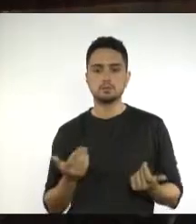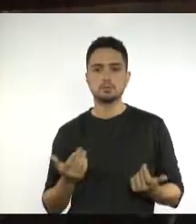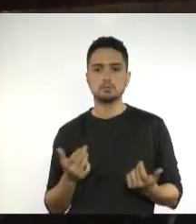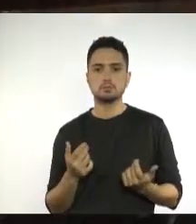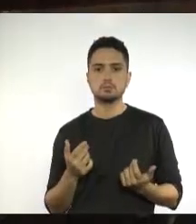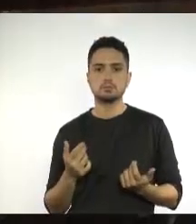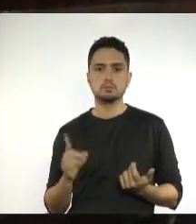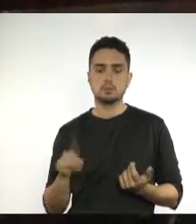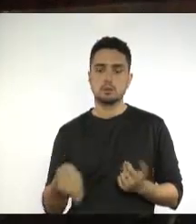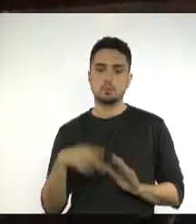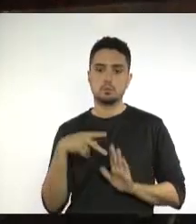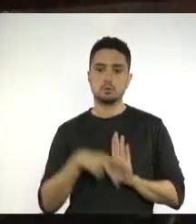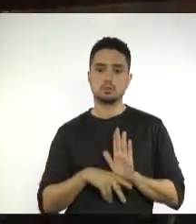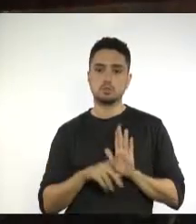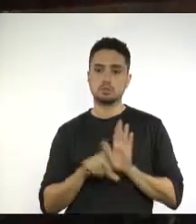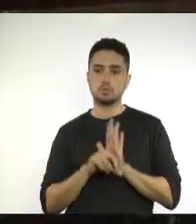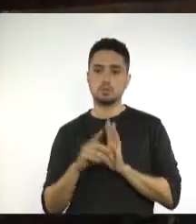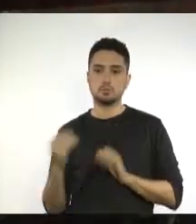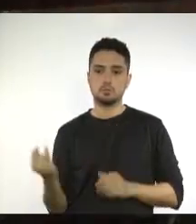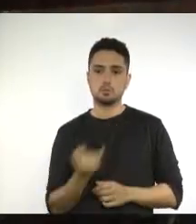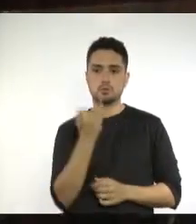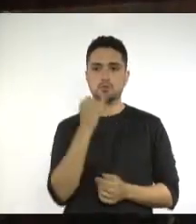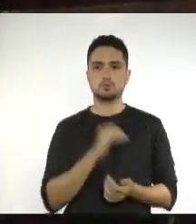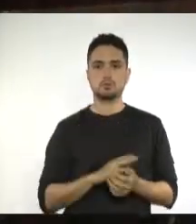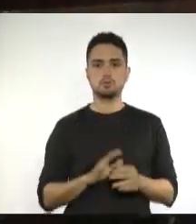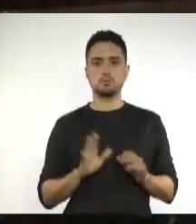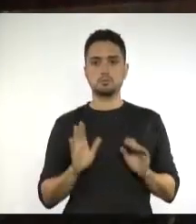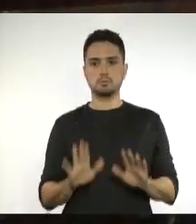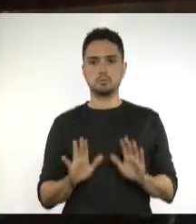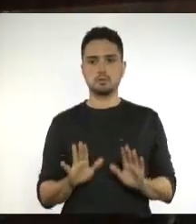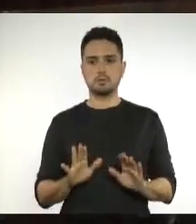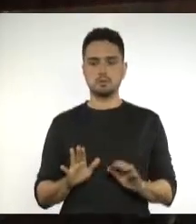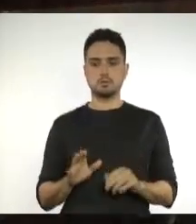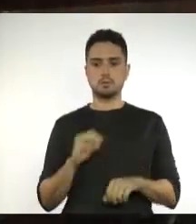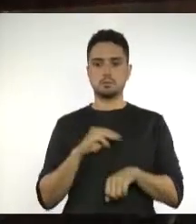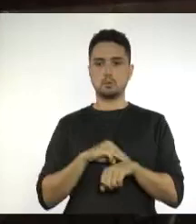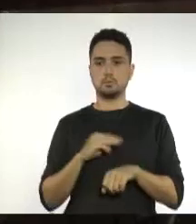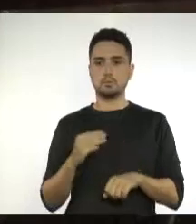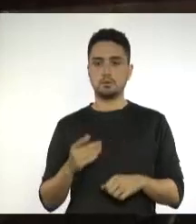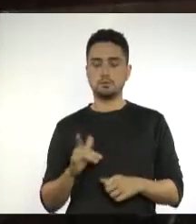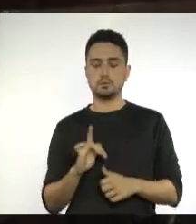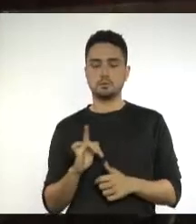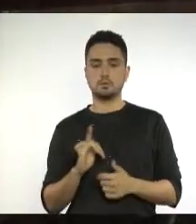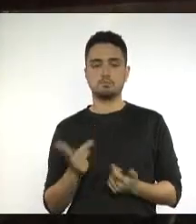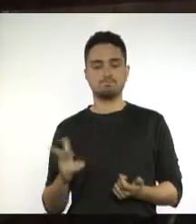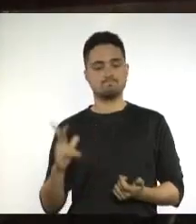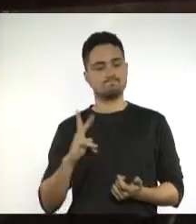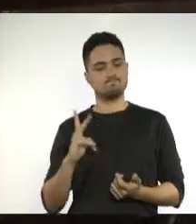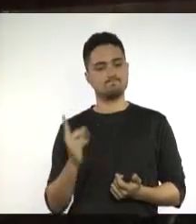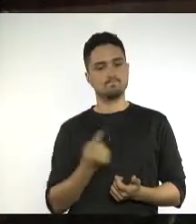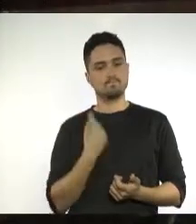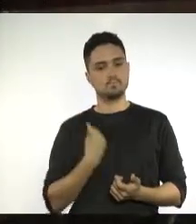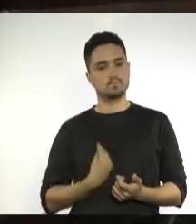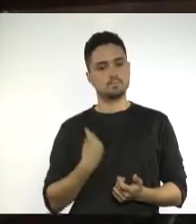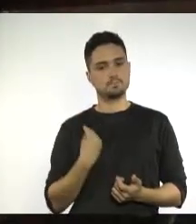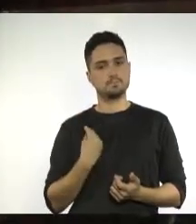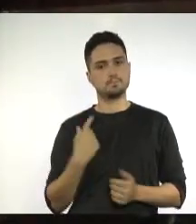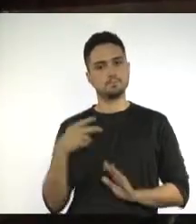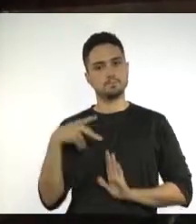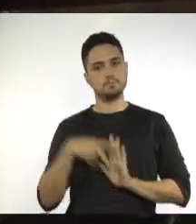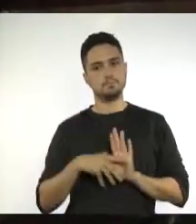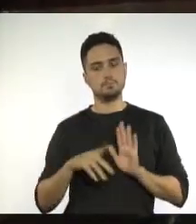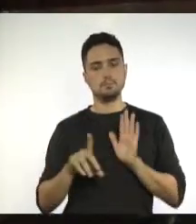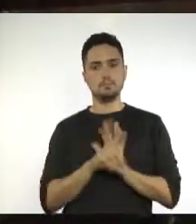seria um projeto importante, mas, no momento particular que vivemos, esse projeto,